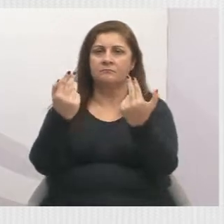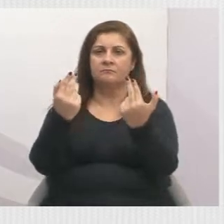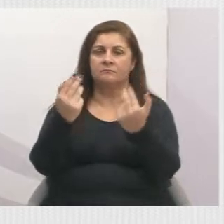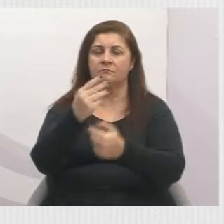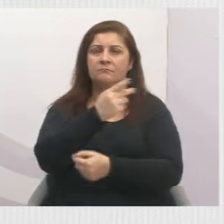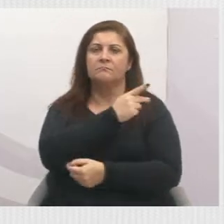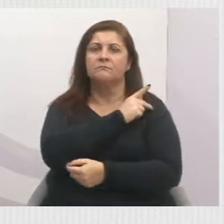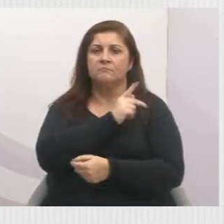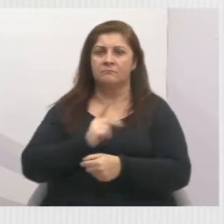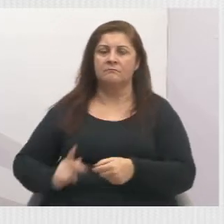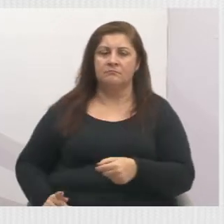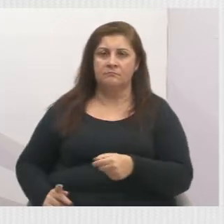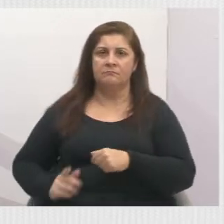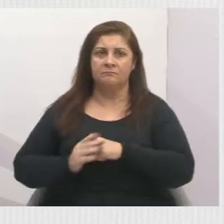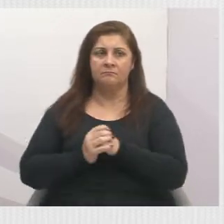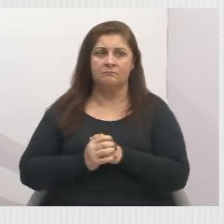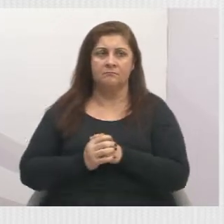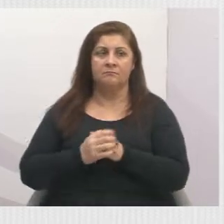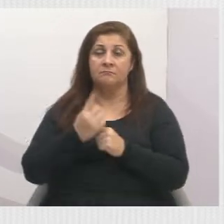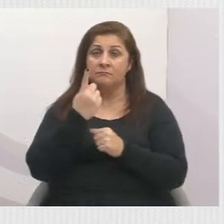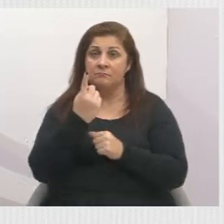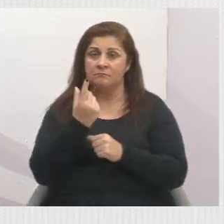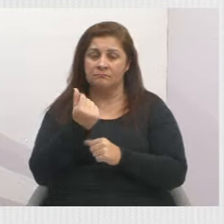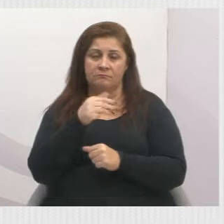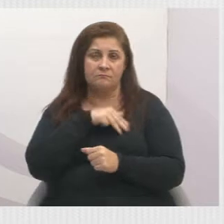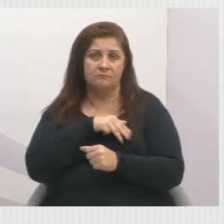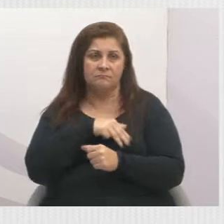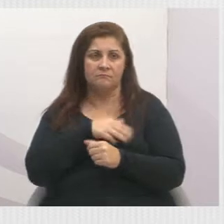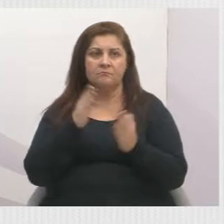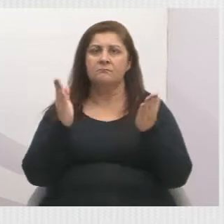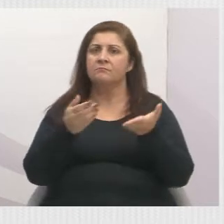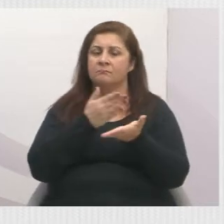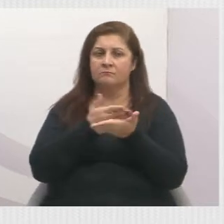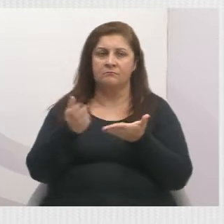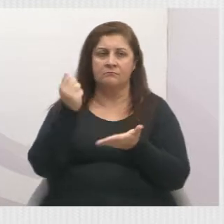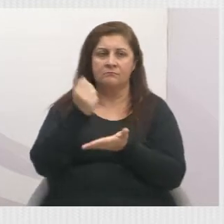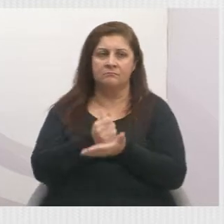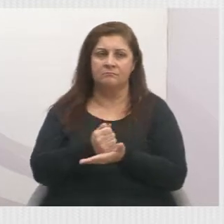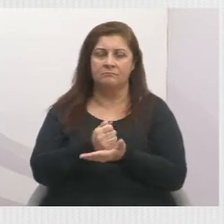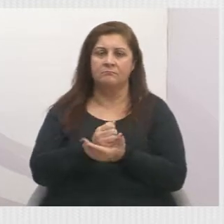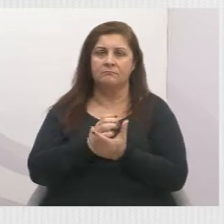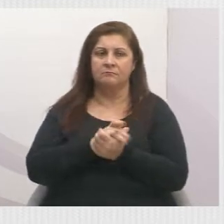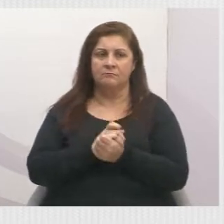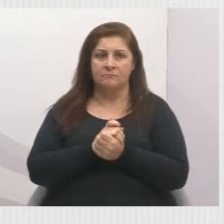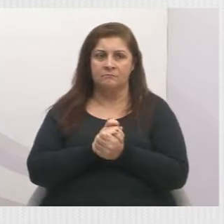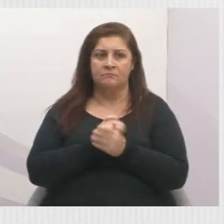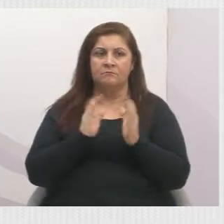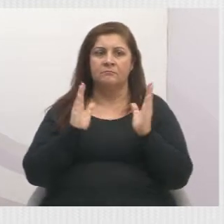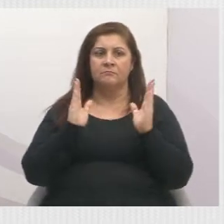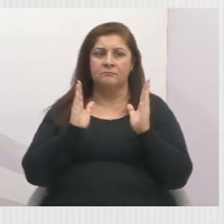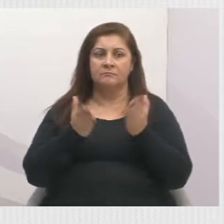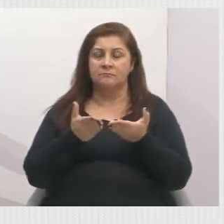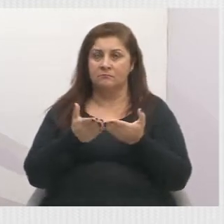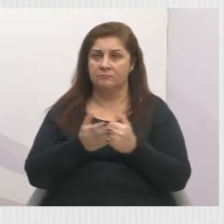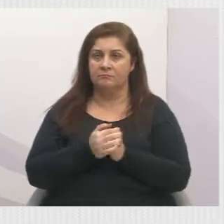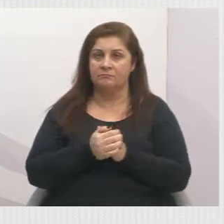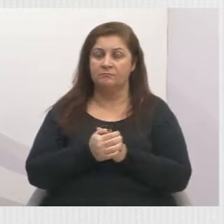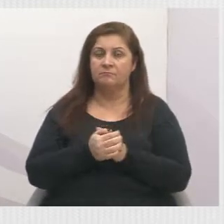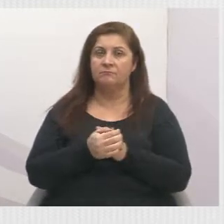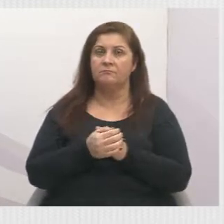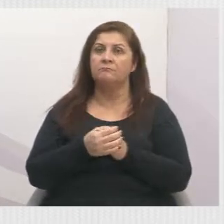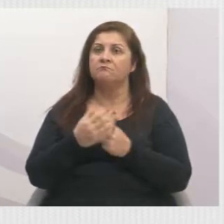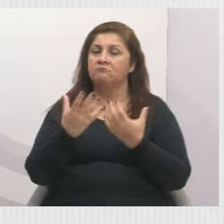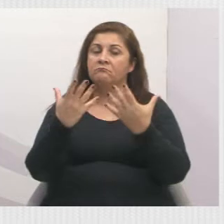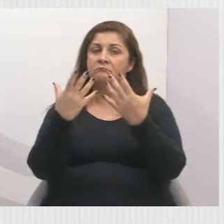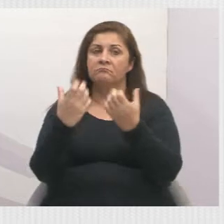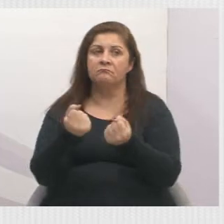contribuição a partir de um salário mínimo para vigorar daqui a 90 dias. Nessa proposta, nós acolhemos 3